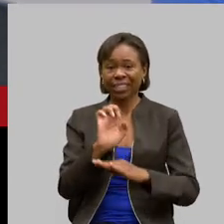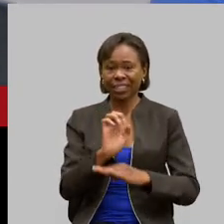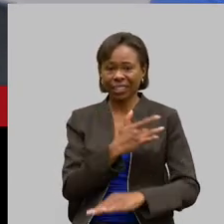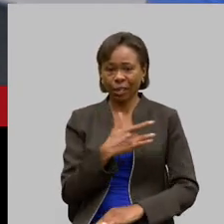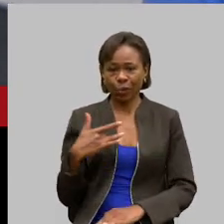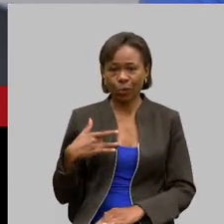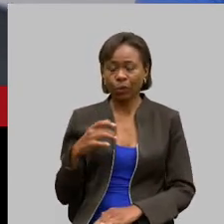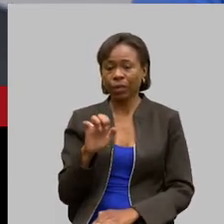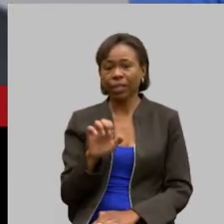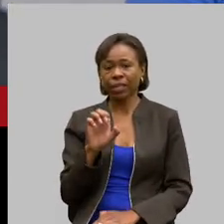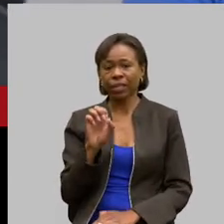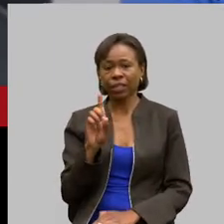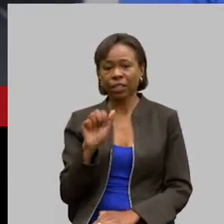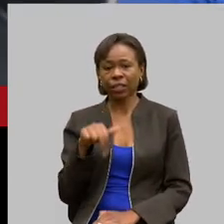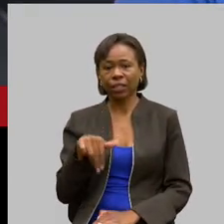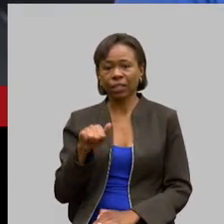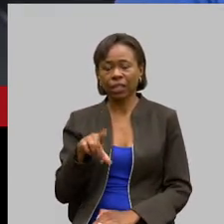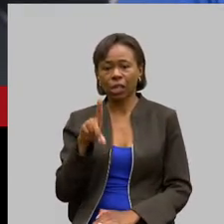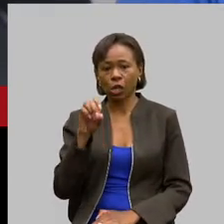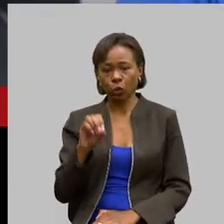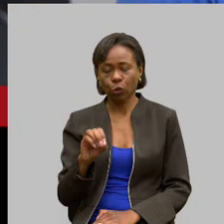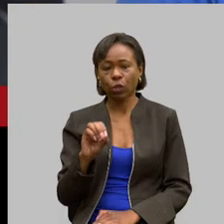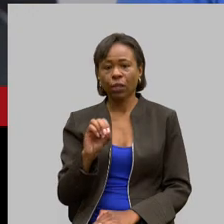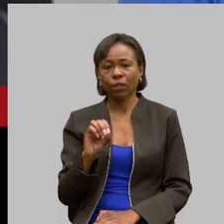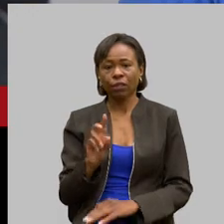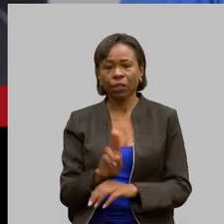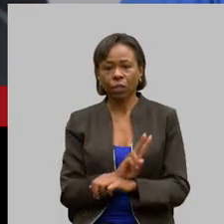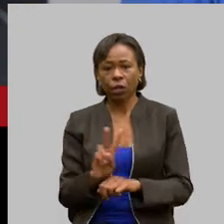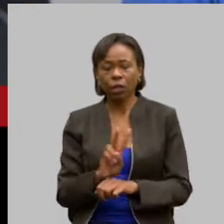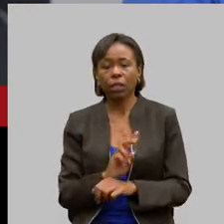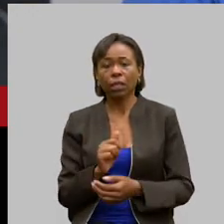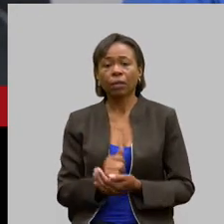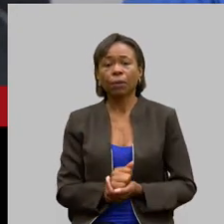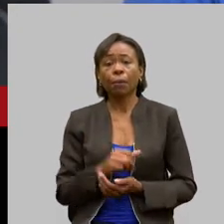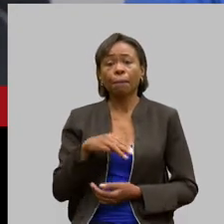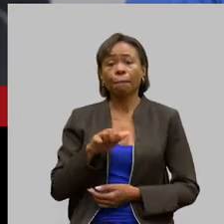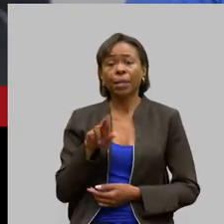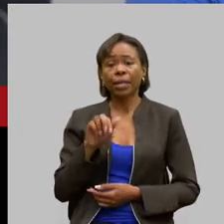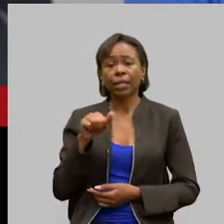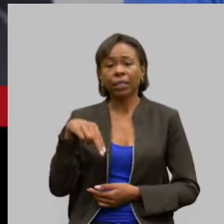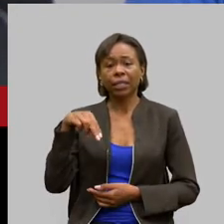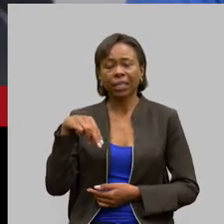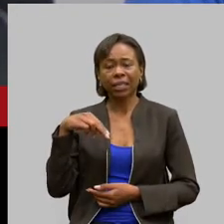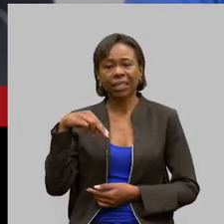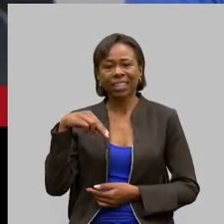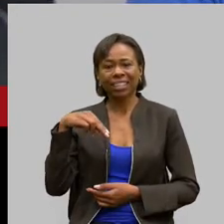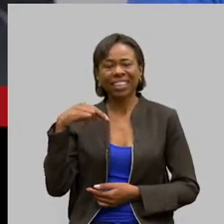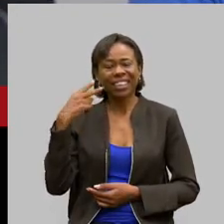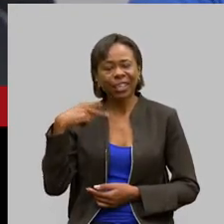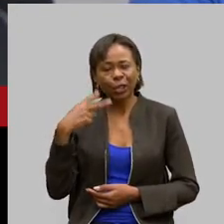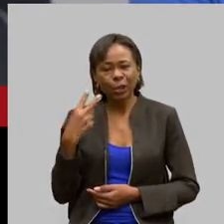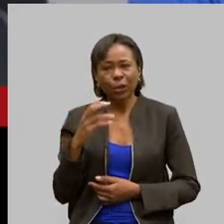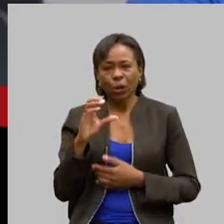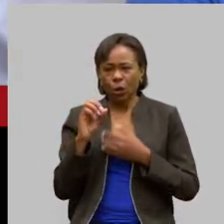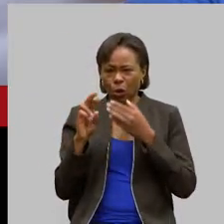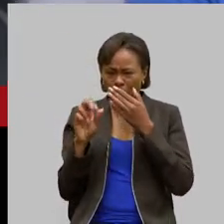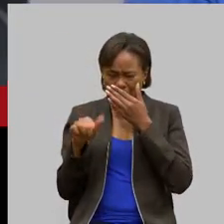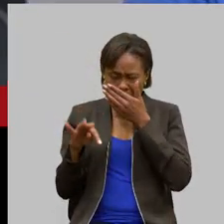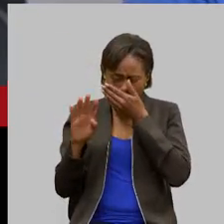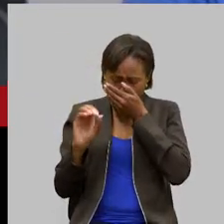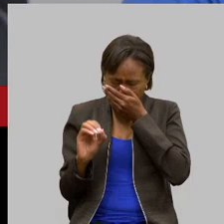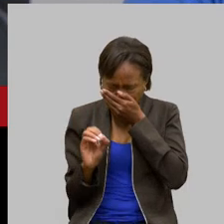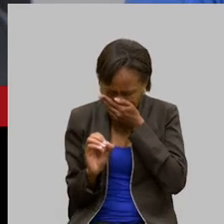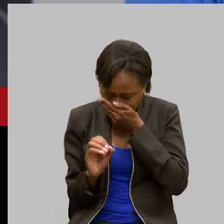Ednaldo da família Ted Viçosa Miller vereador de Corinto acabou de chegar Agostinho prefeito do município de